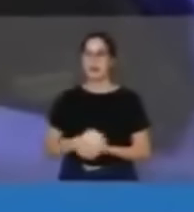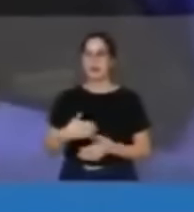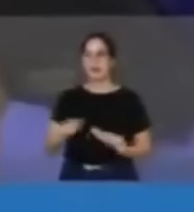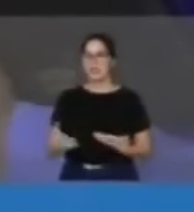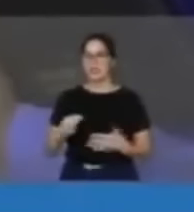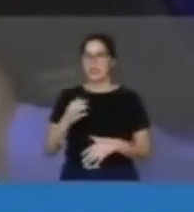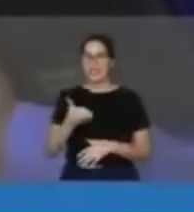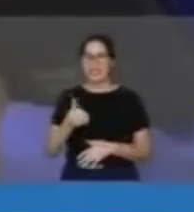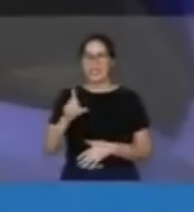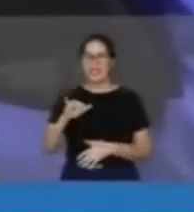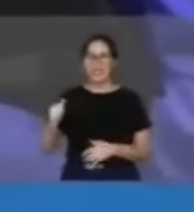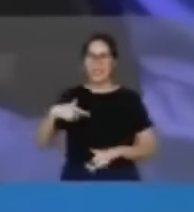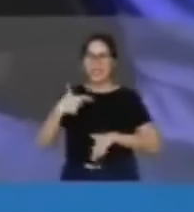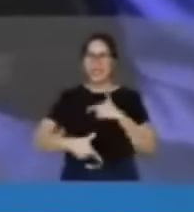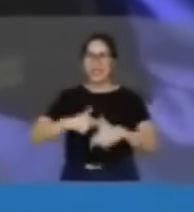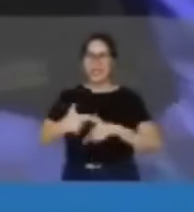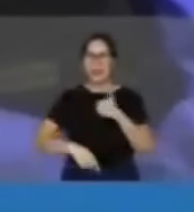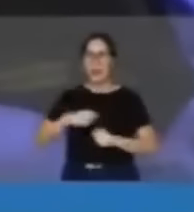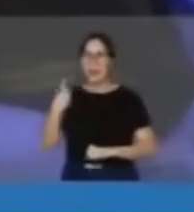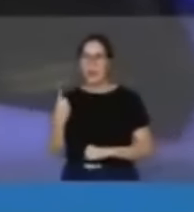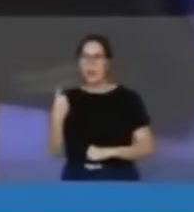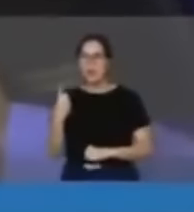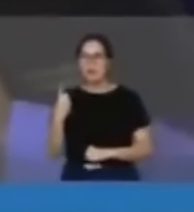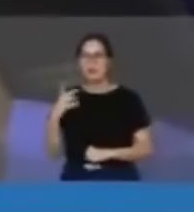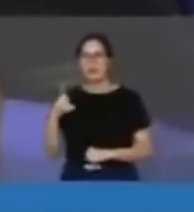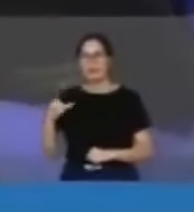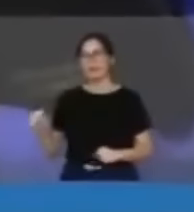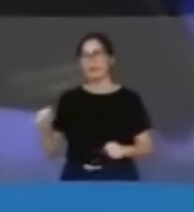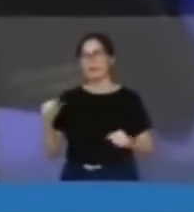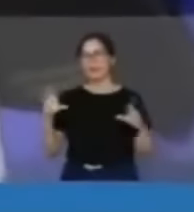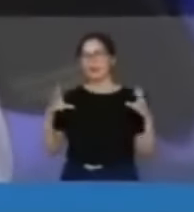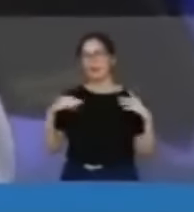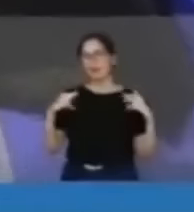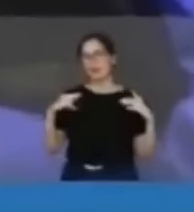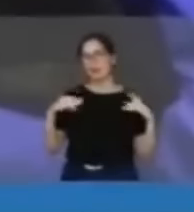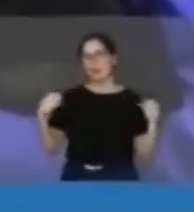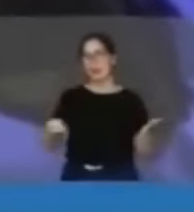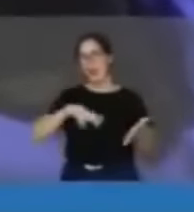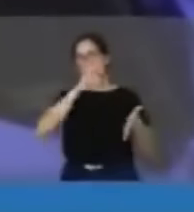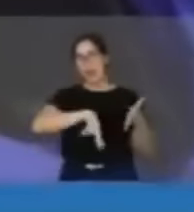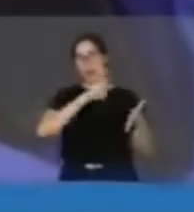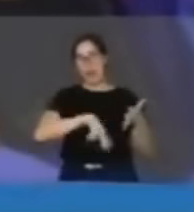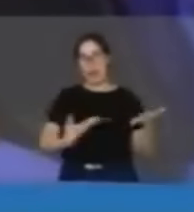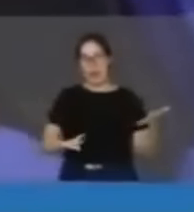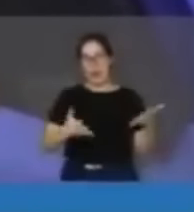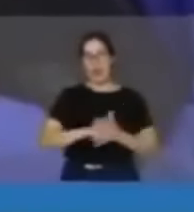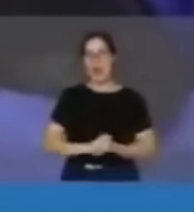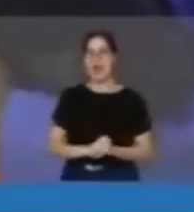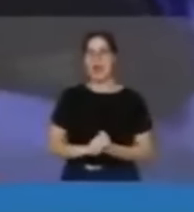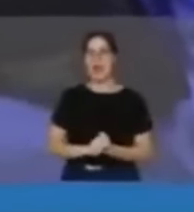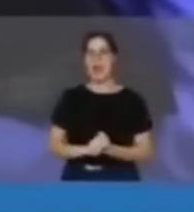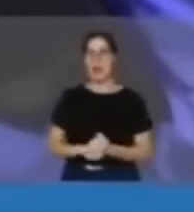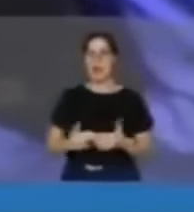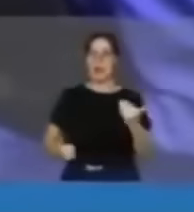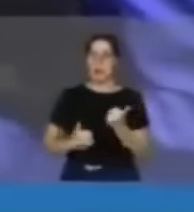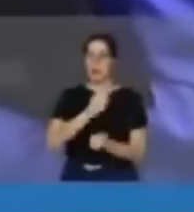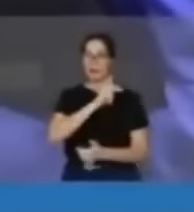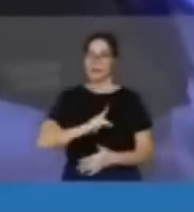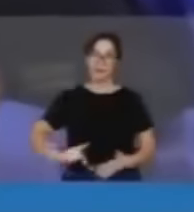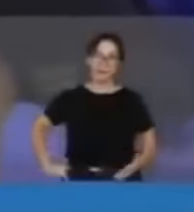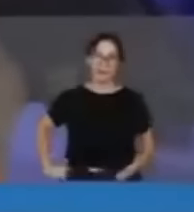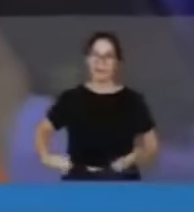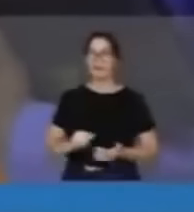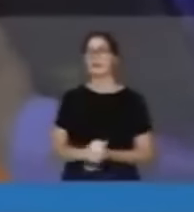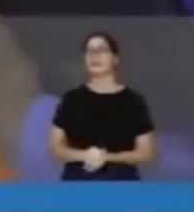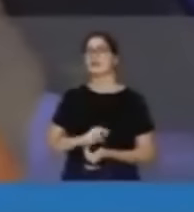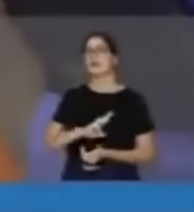de 6 dias de trabalho por 1 dia de folga. Tenho a felicidade de agora ler no jornal Estadão, né, que o vice-presidente da República,